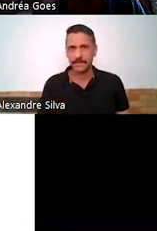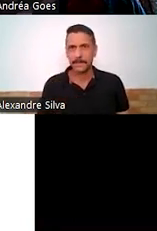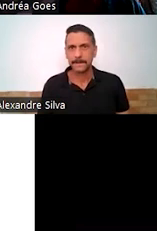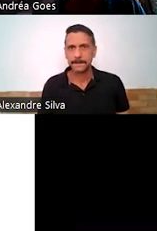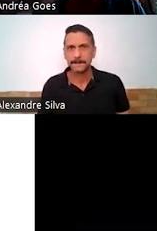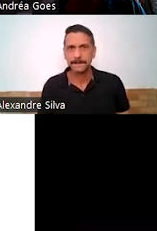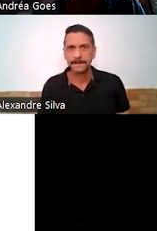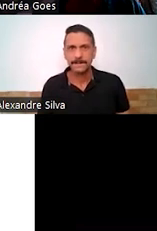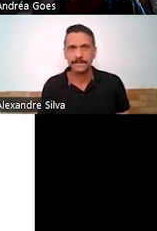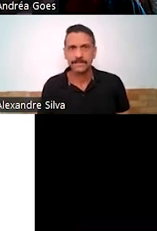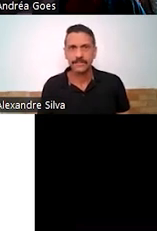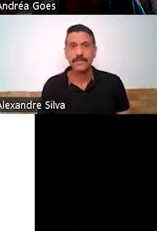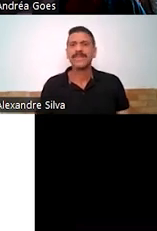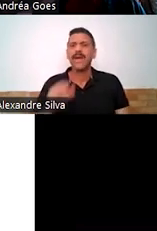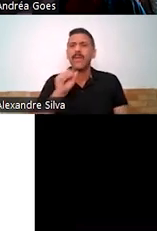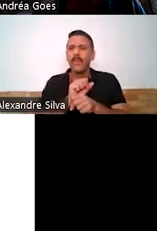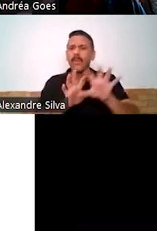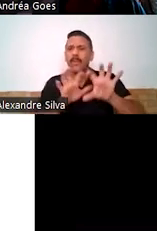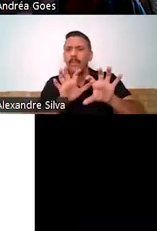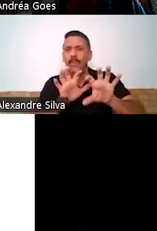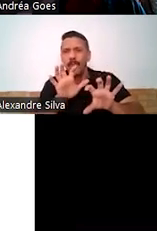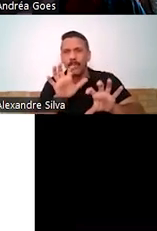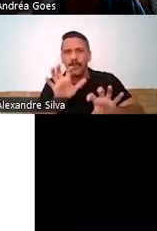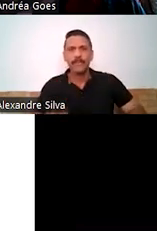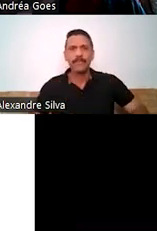Tá travando um pouquinho.